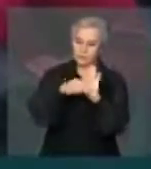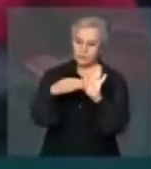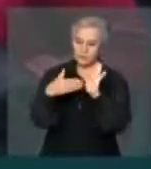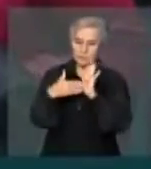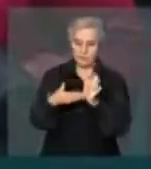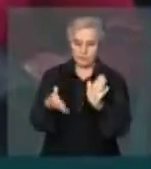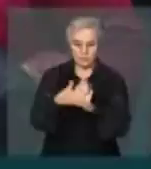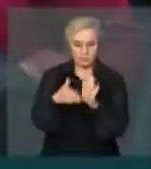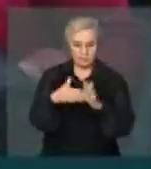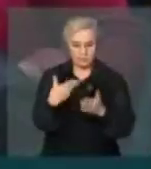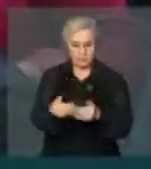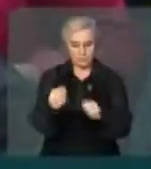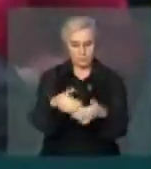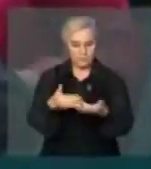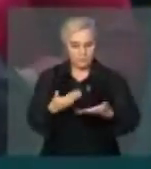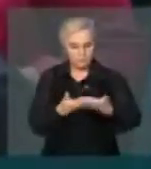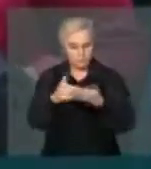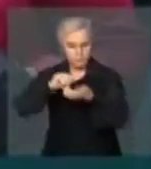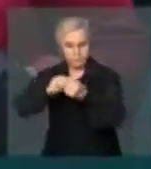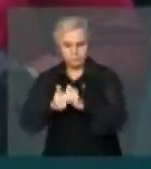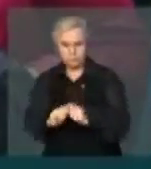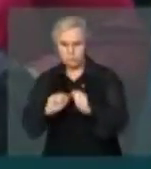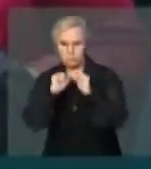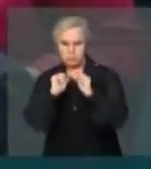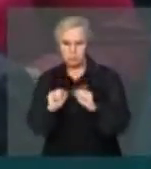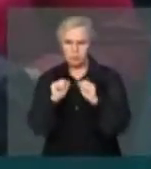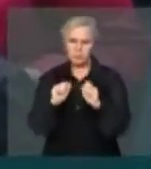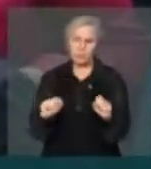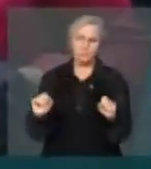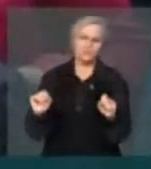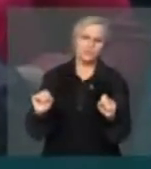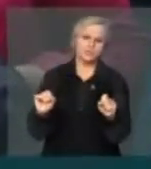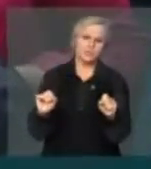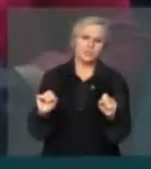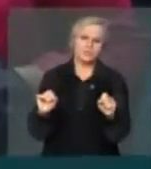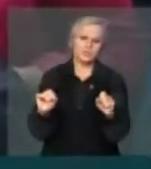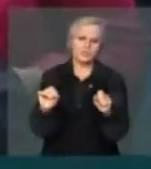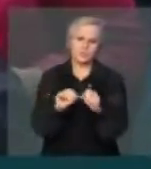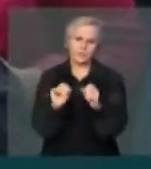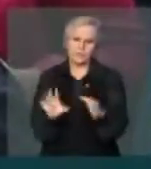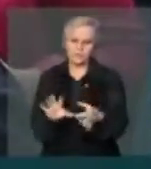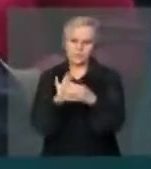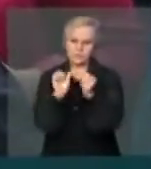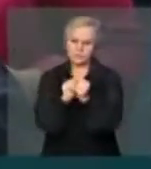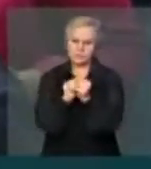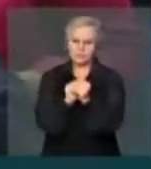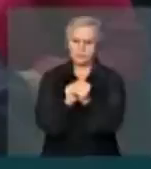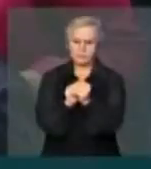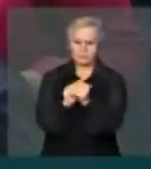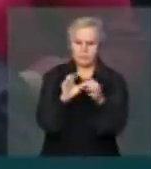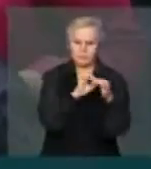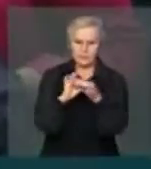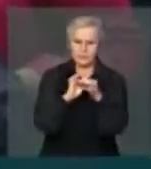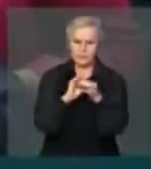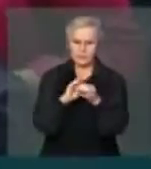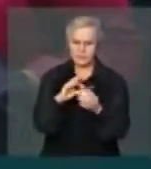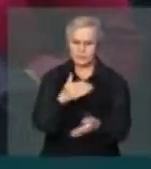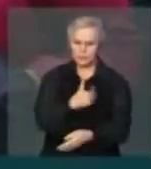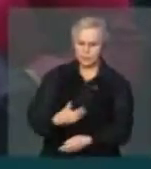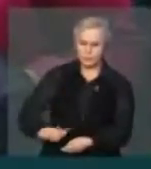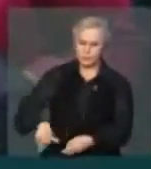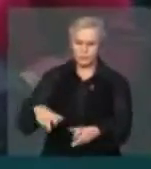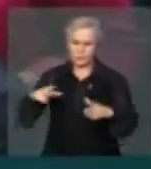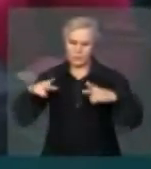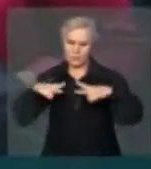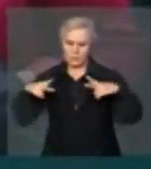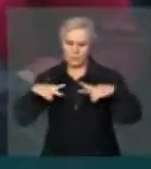avaliação desse plenário a possibilidade do exercício das parcerias públicas privadas, abrindo a